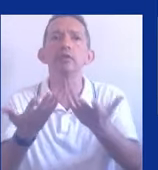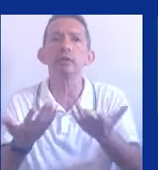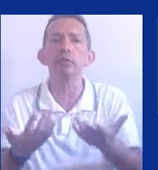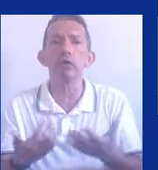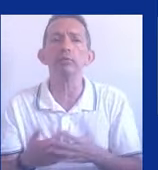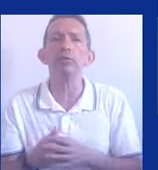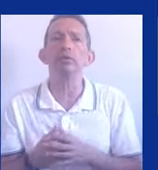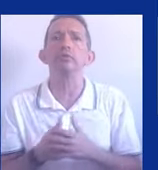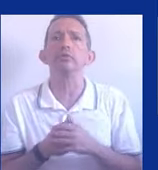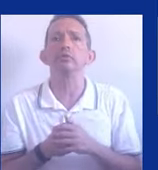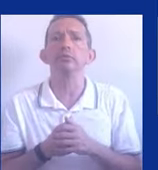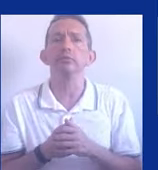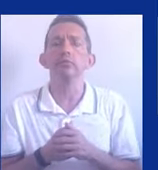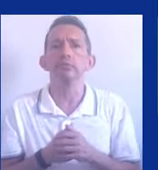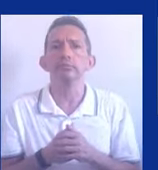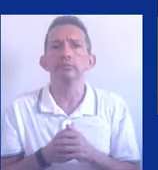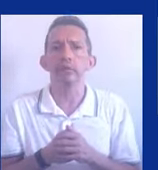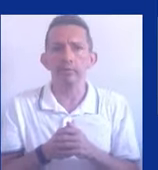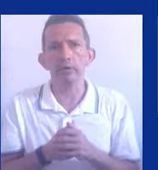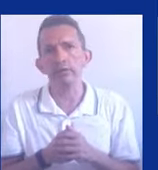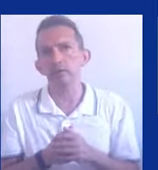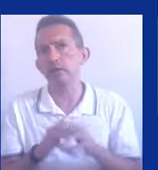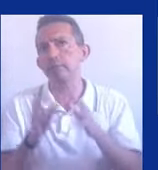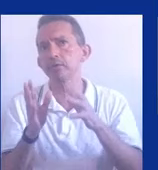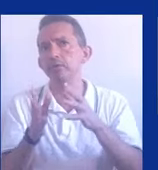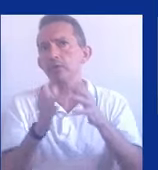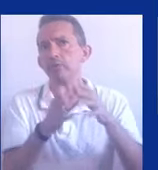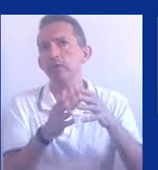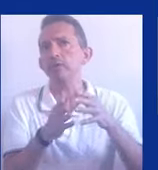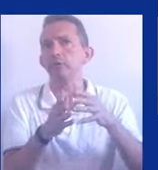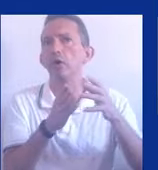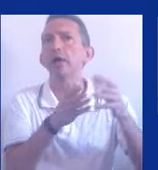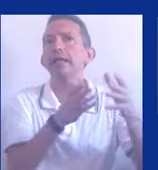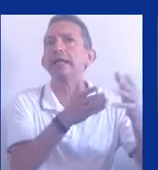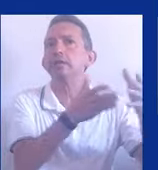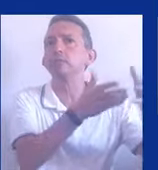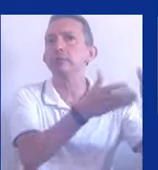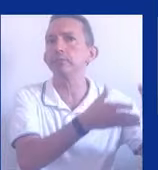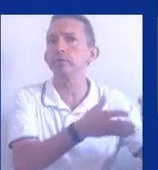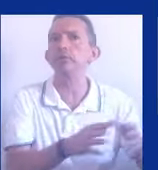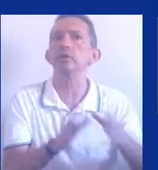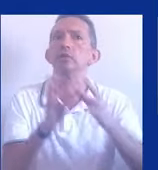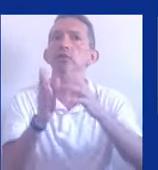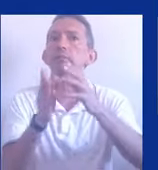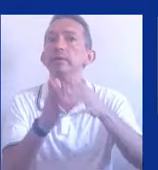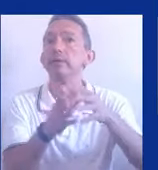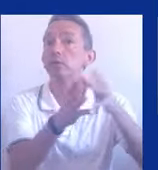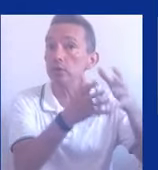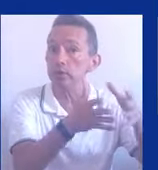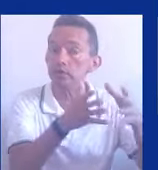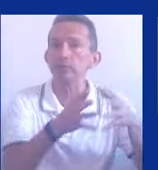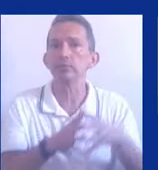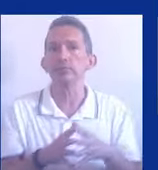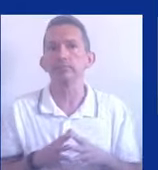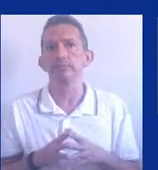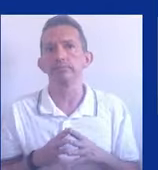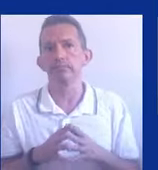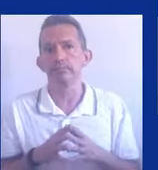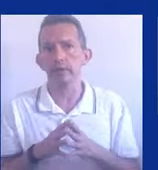diretamente relacionado com hormônios. Tá bom? Então onde é que é produzido o hormônio? Qual organela é responsável por isso? Retículo endoplasmático